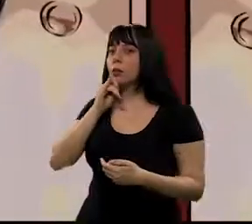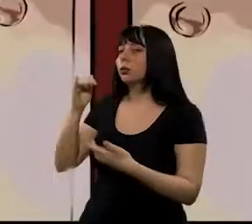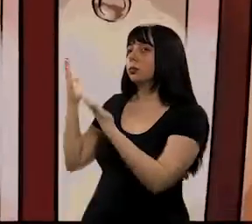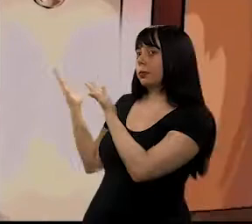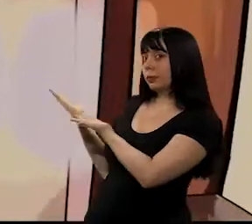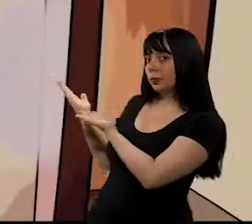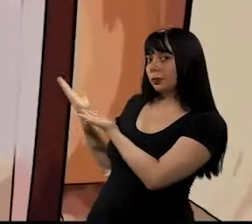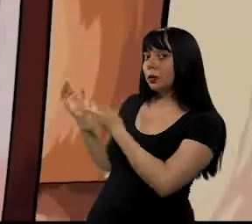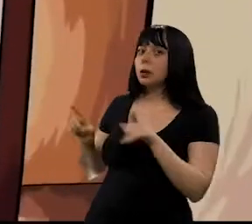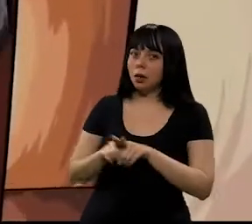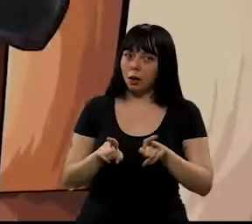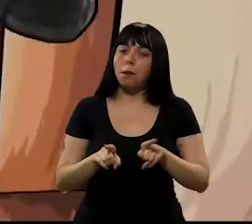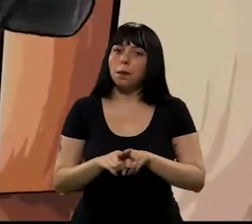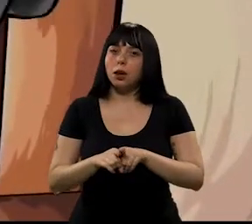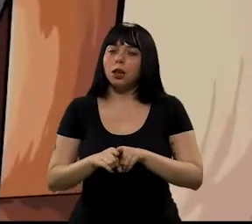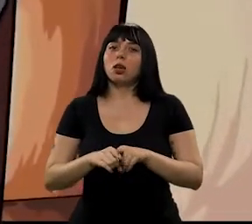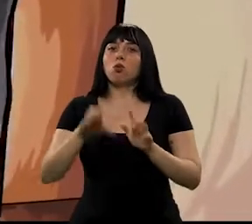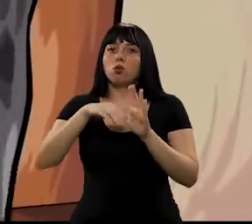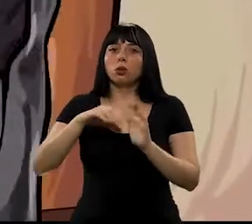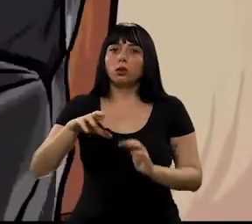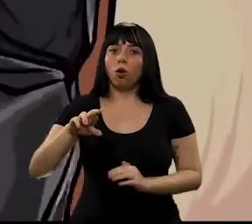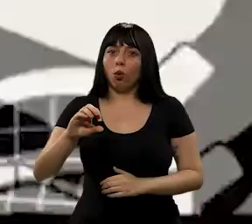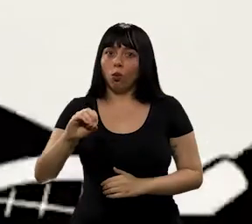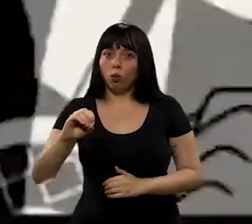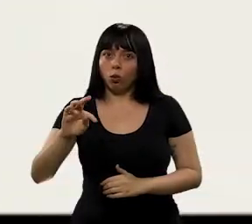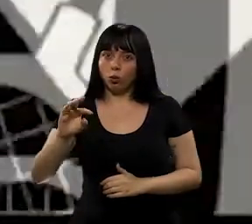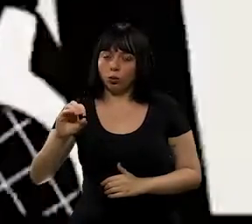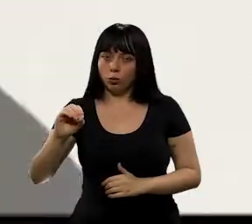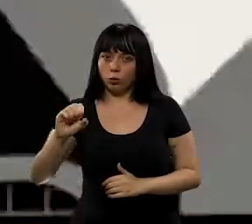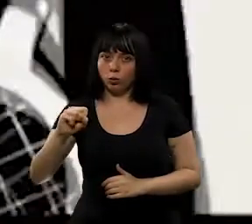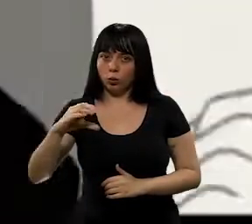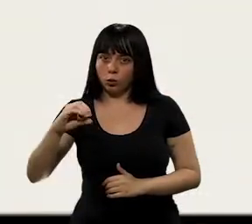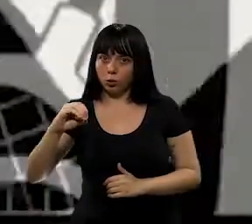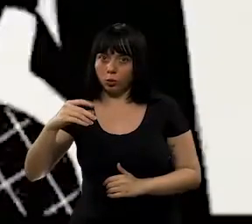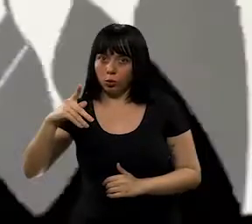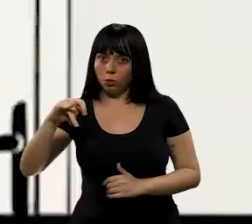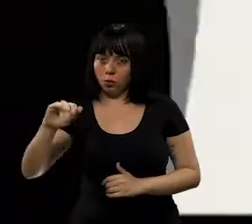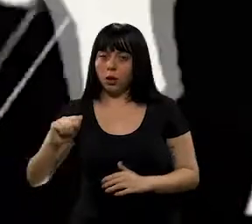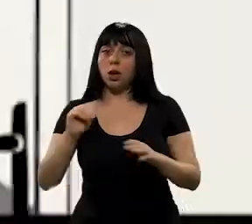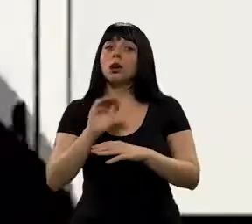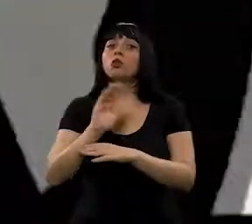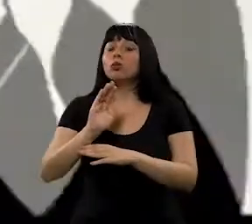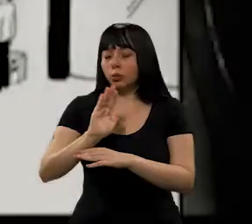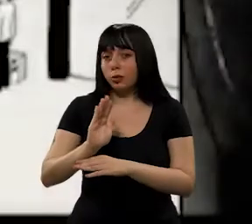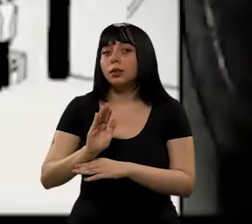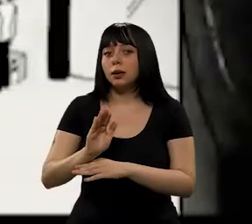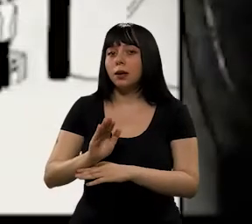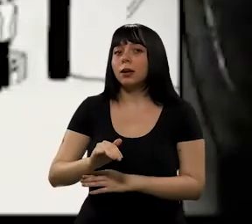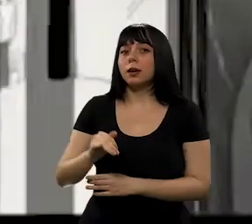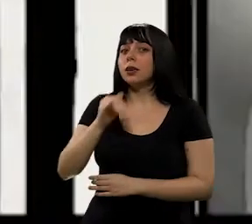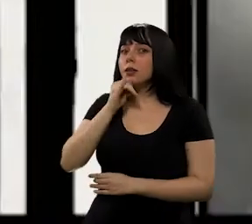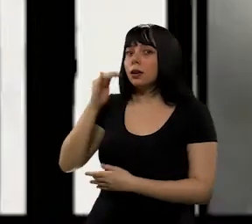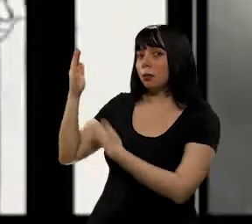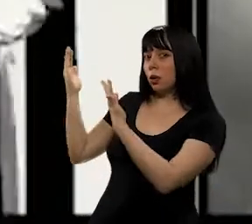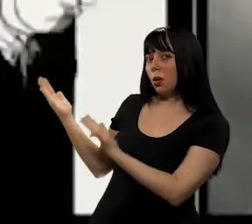de 2006, resgatam o conceito de rotoscopia no cinema, enquanto Persepolis, de 2007, apresenta uma animação completamente diferente